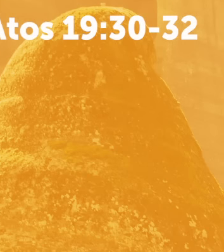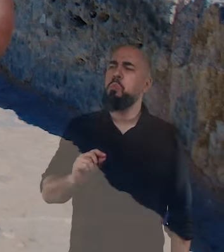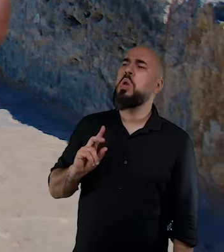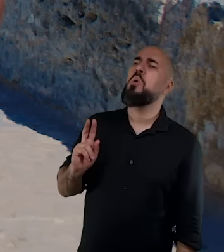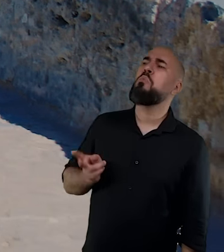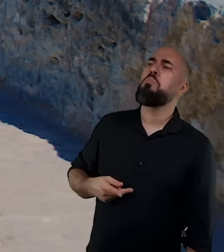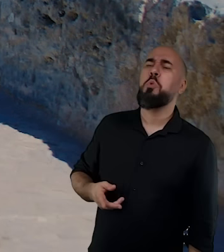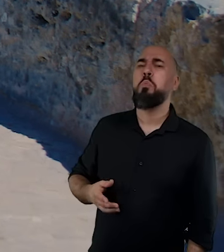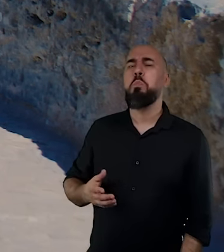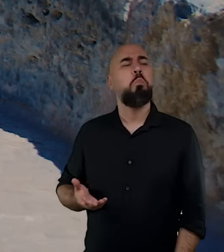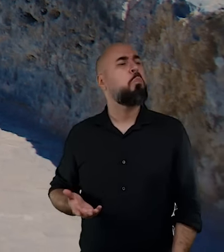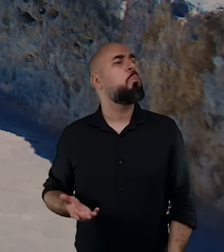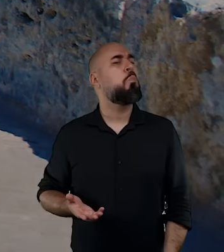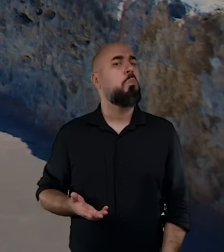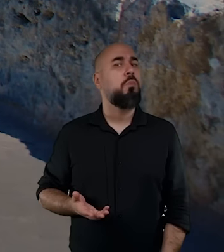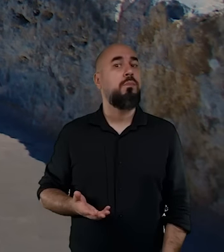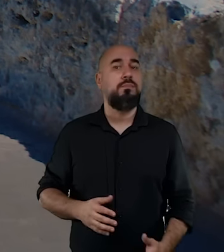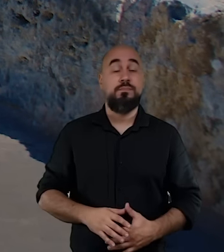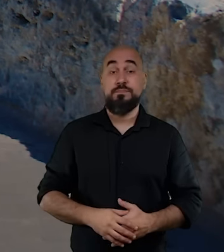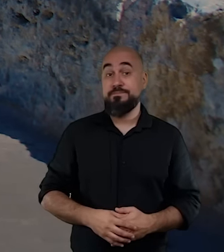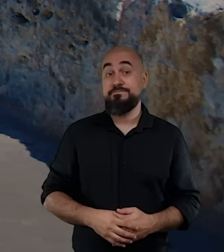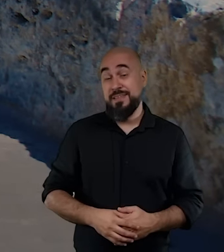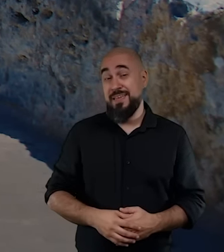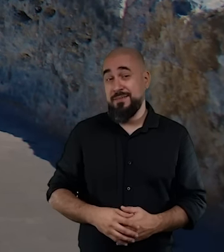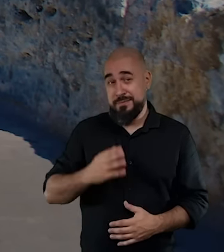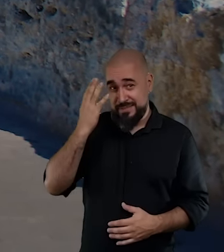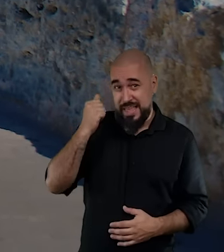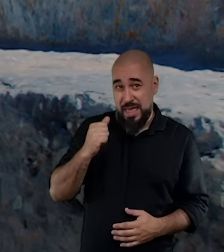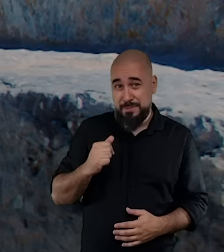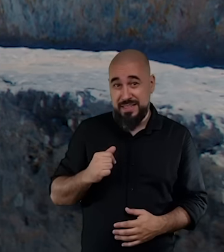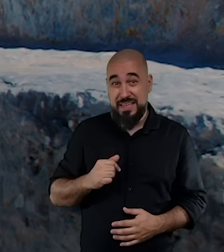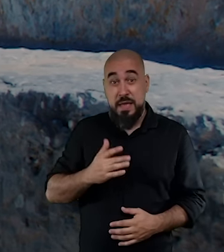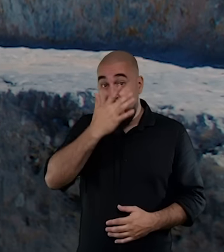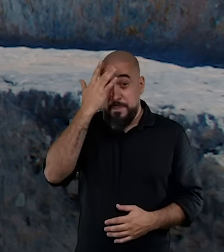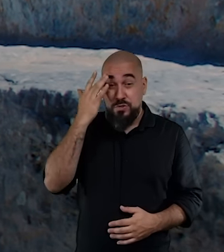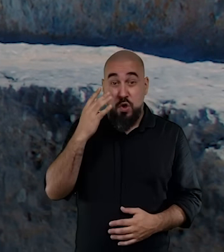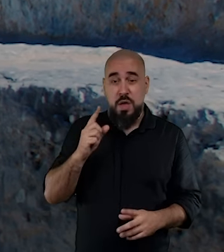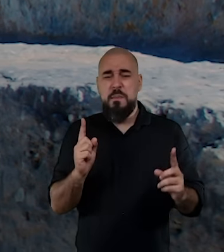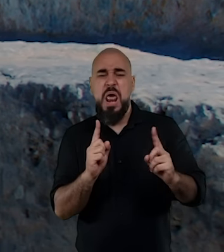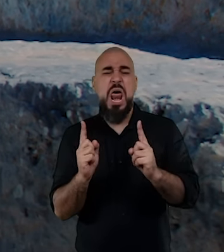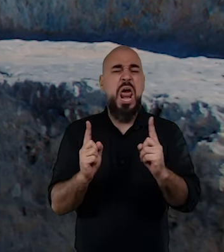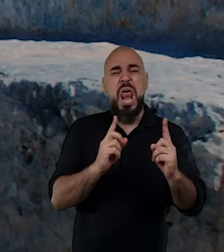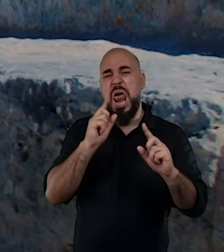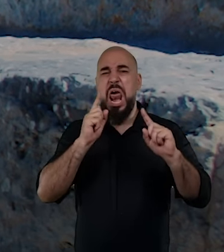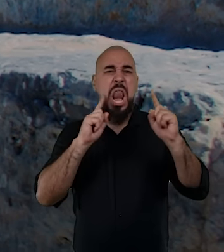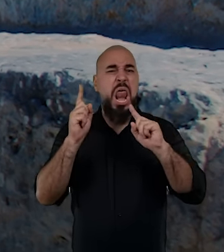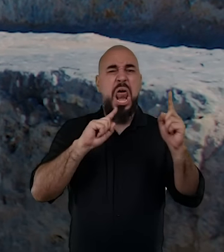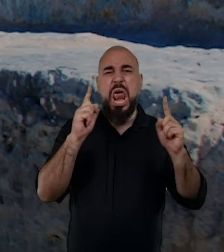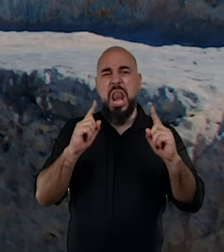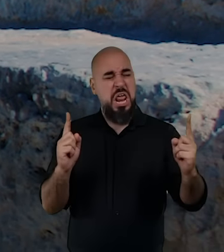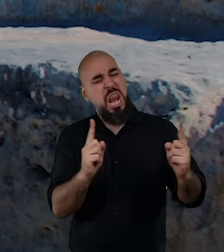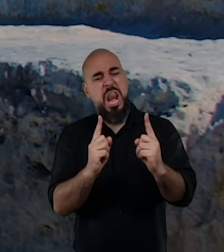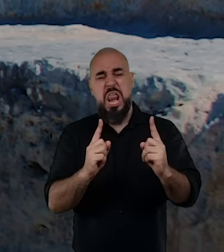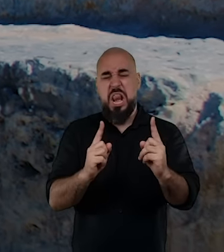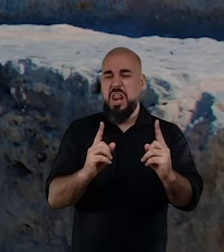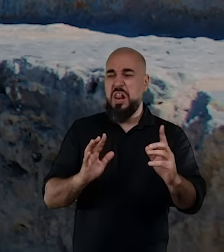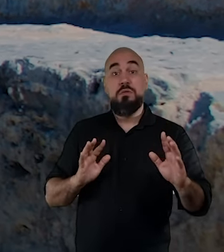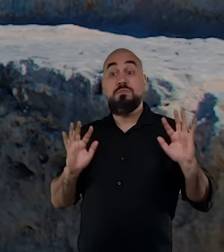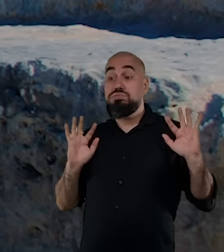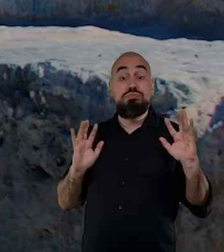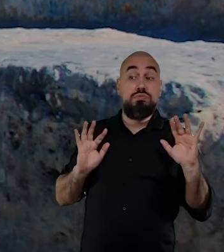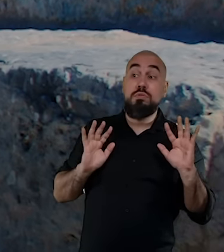interessante. Assim também é hoje. Tem muita gente que vai no grito da multidão e ele nem sabe por que ele está ali. Ele sai gritando